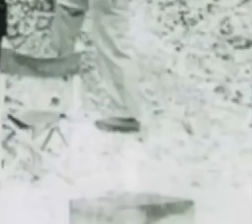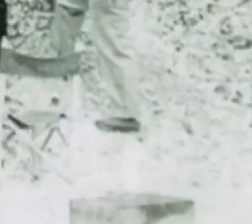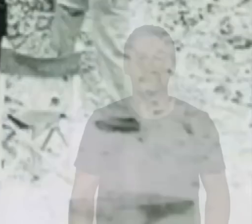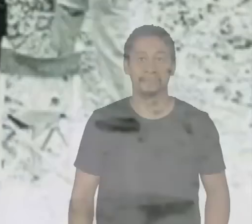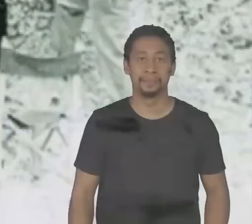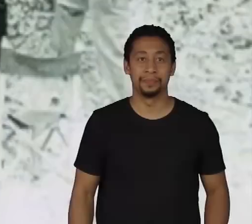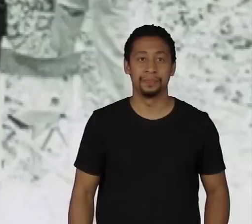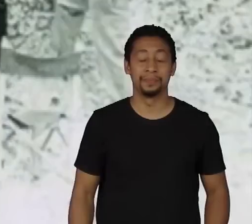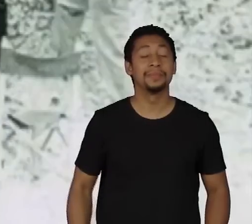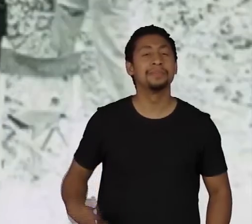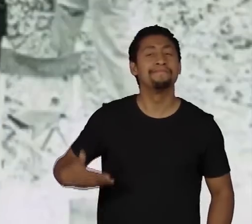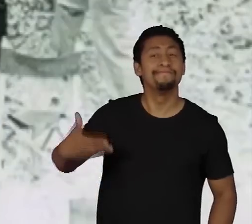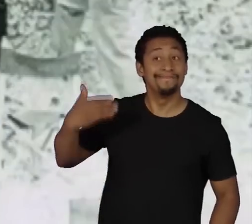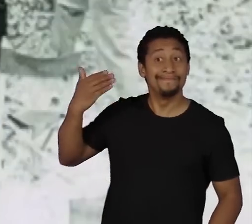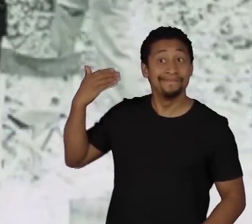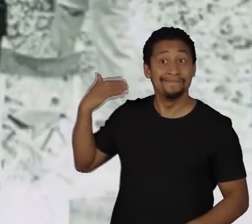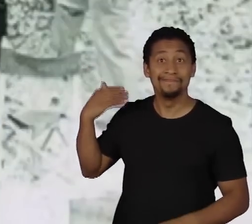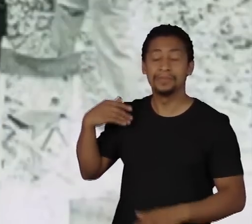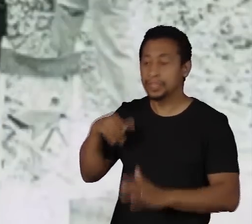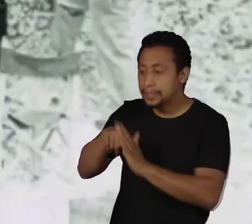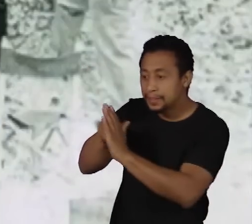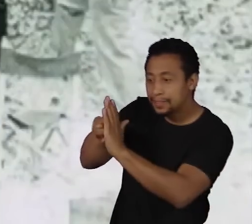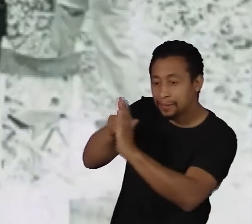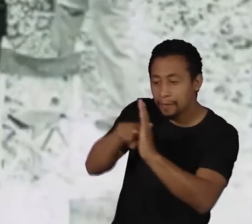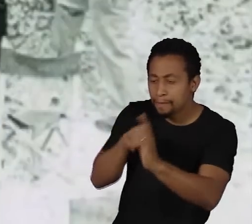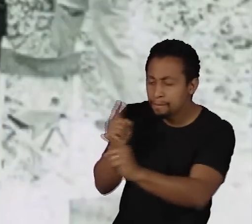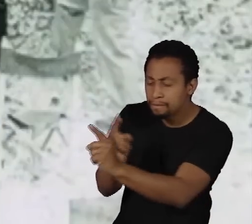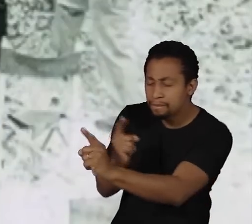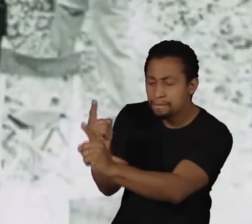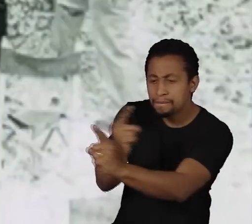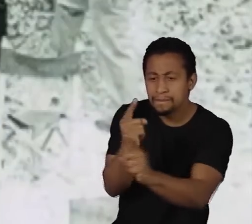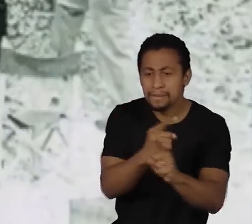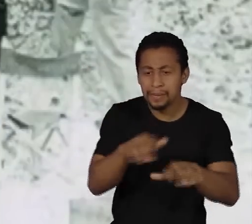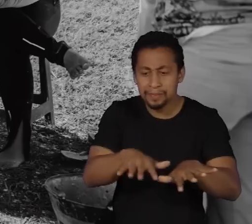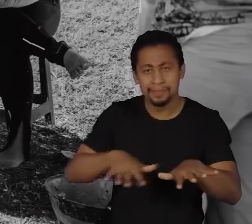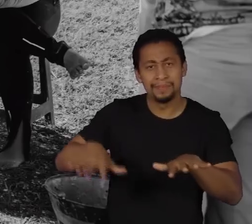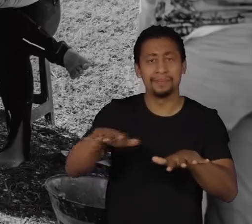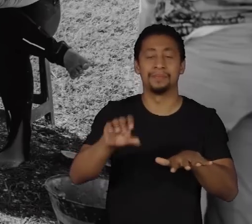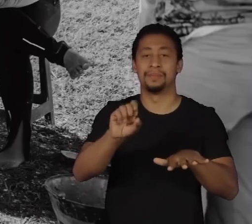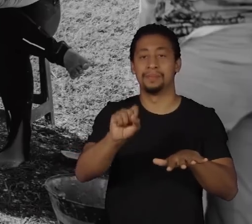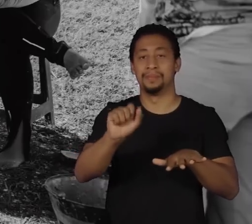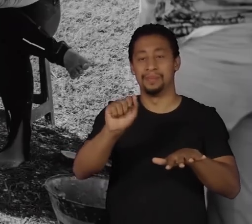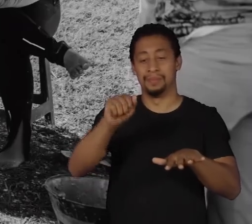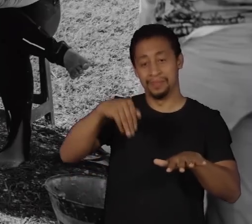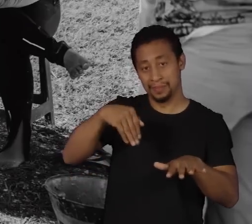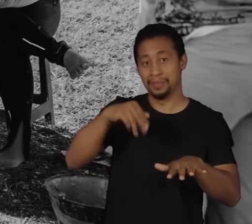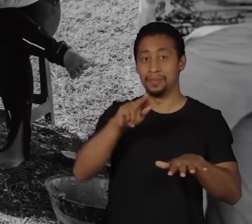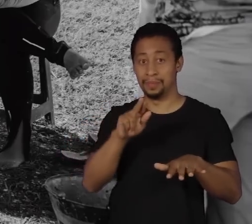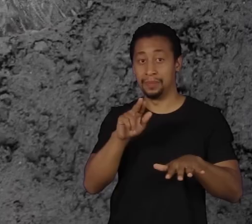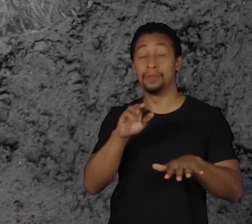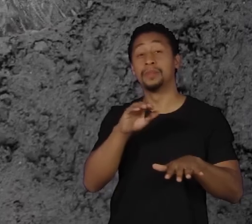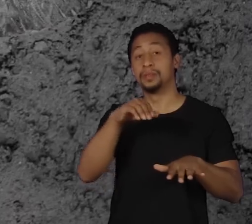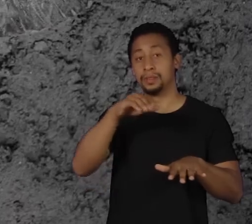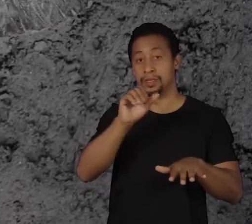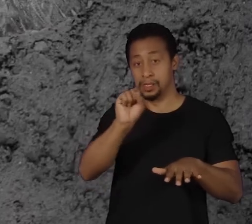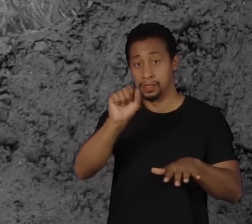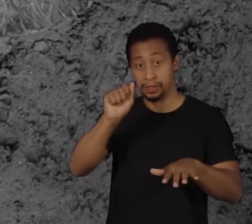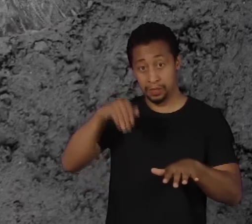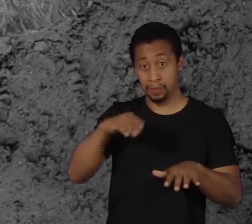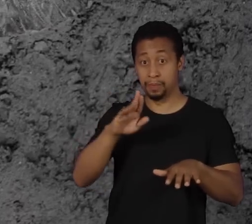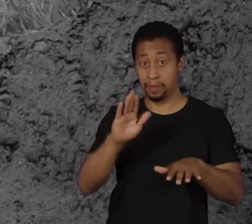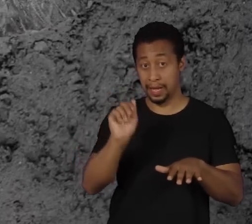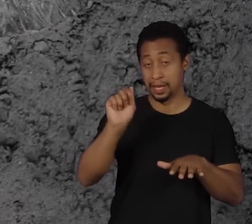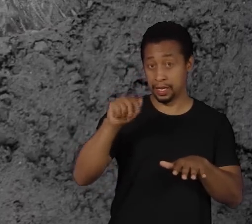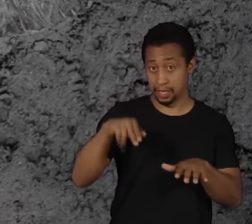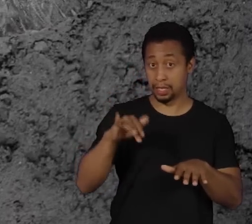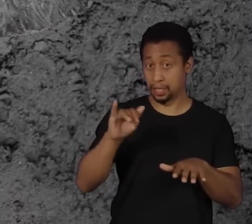O passado revisitado por meio de vestígios nos sambaquis. São sítios arqueológicos que alternam